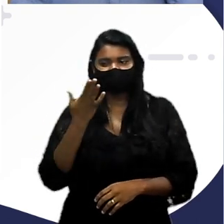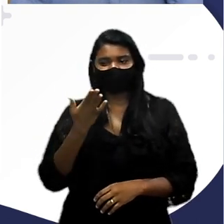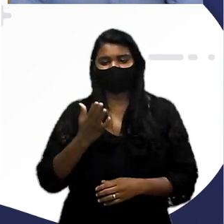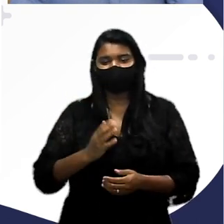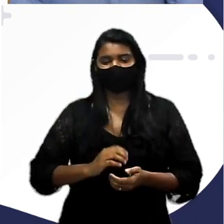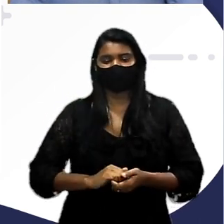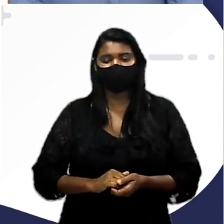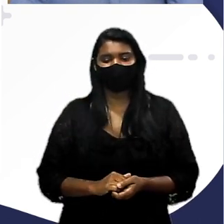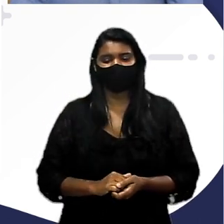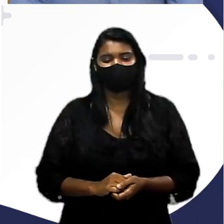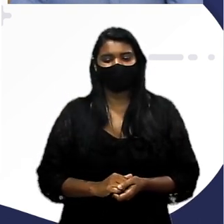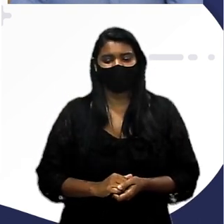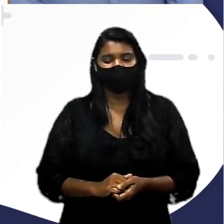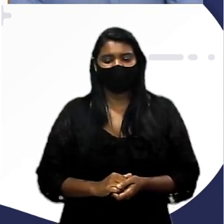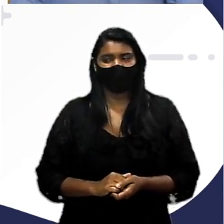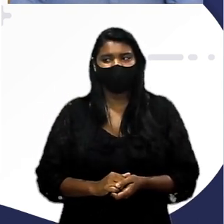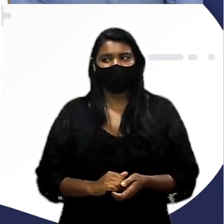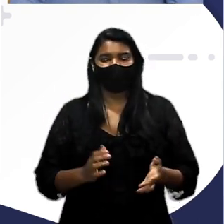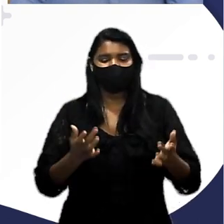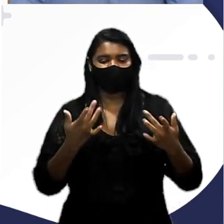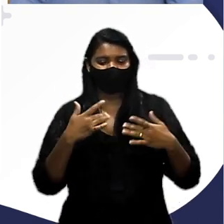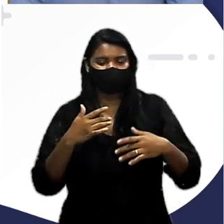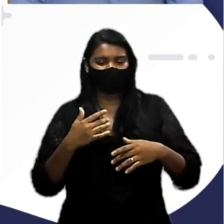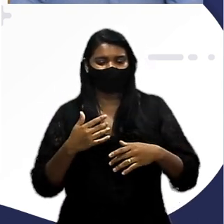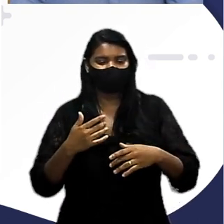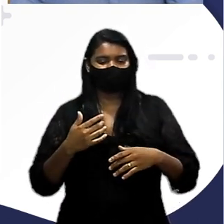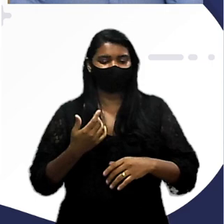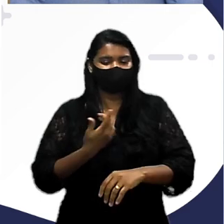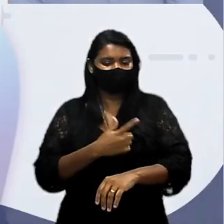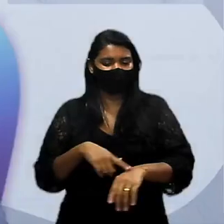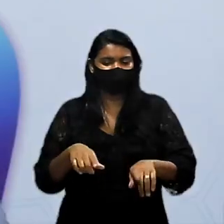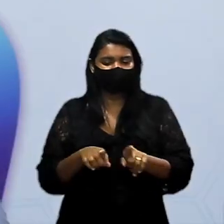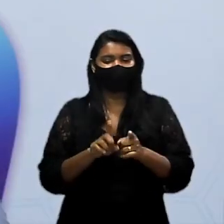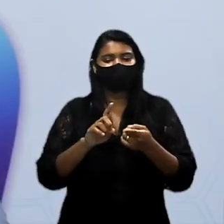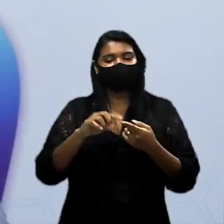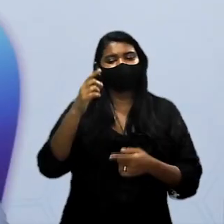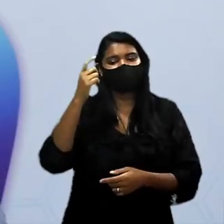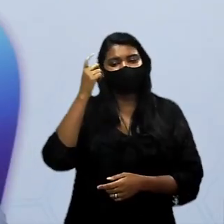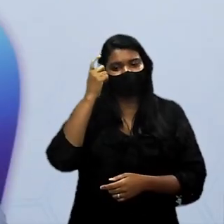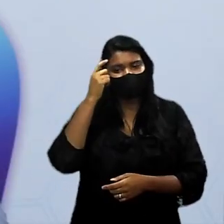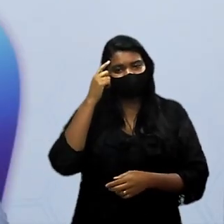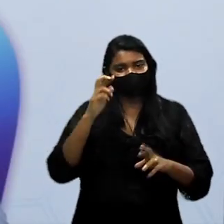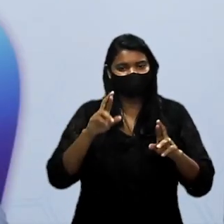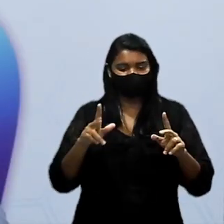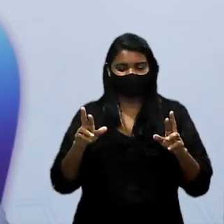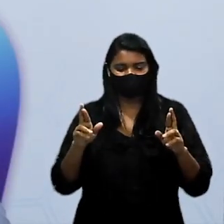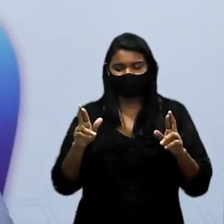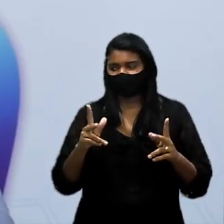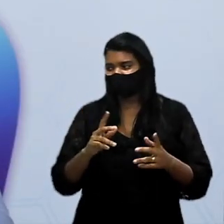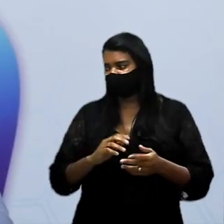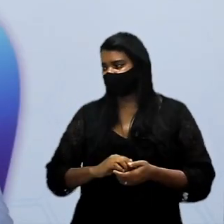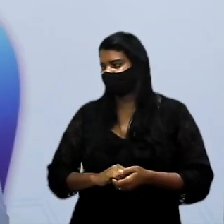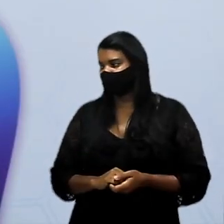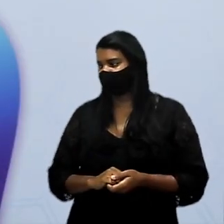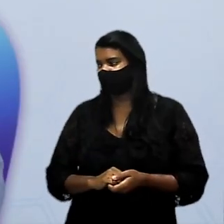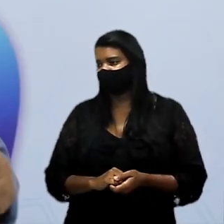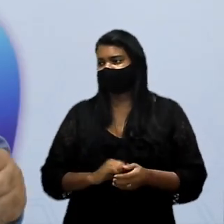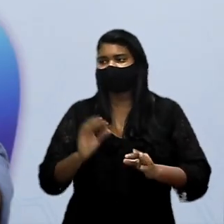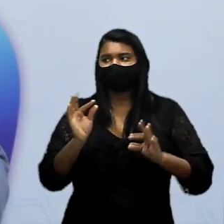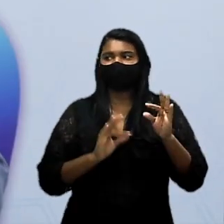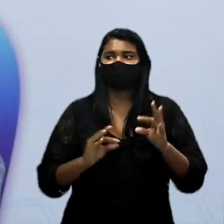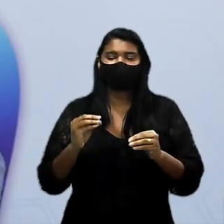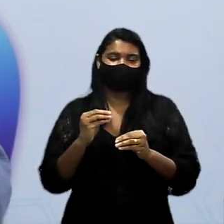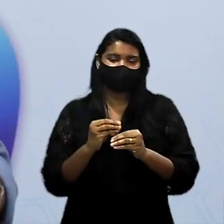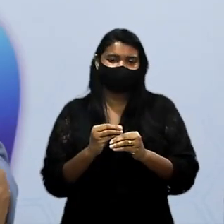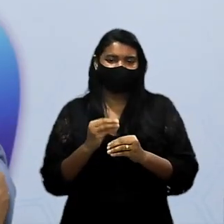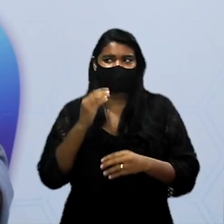gente cria nas pessoas o estímulo para pensar de forma diferente. Como a gente diz, sair um pouco da